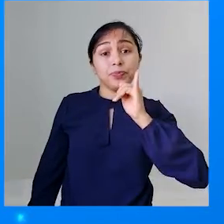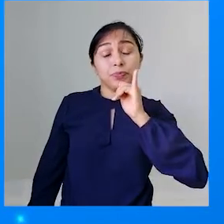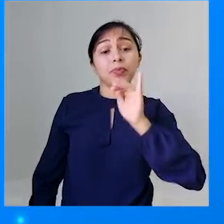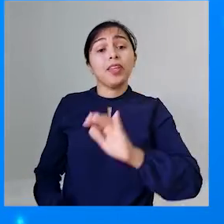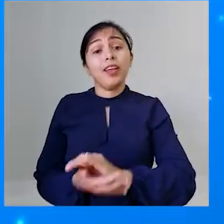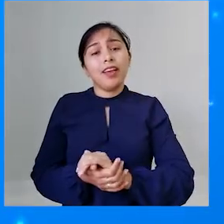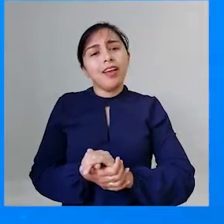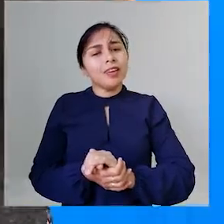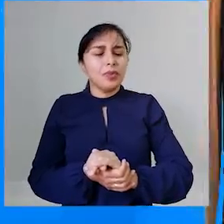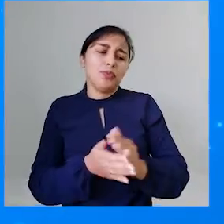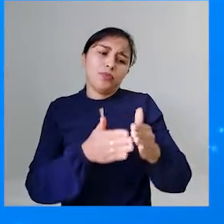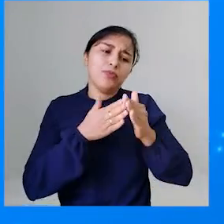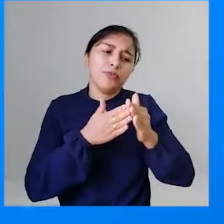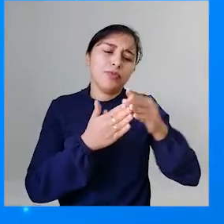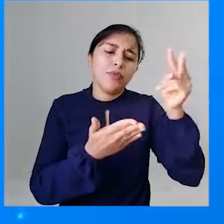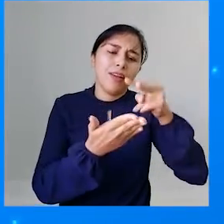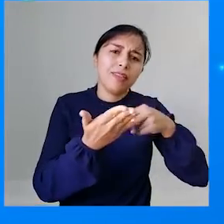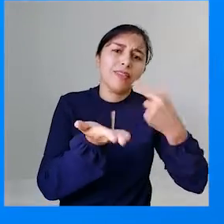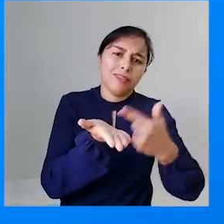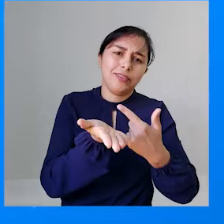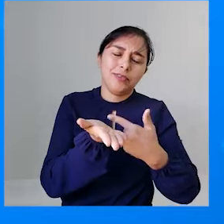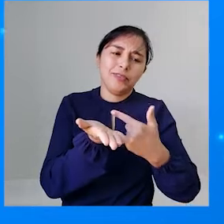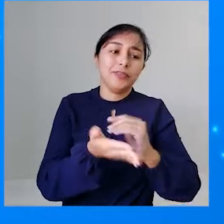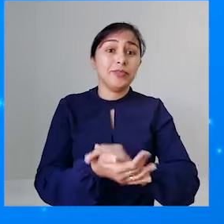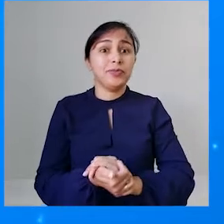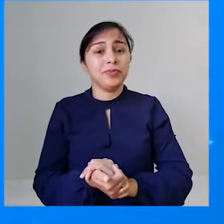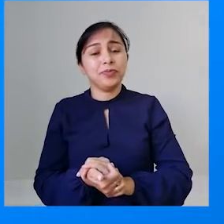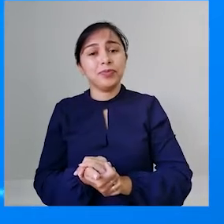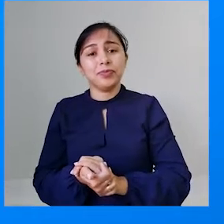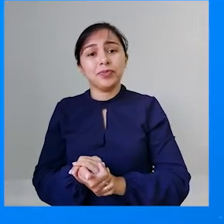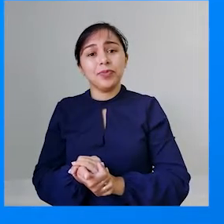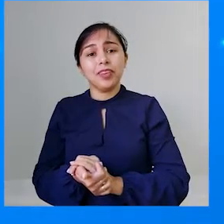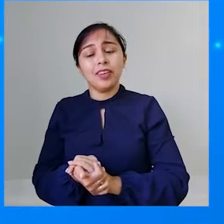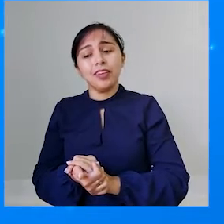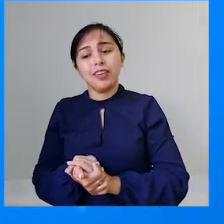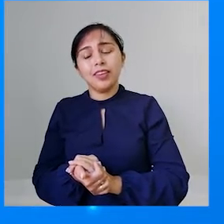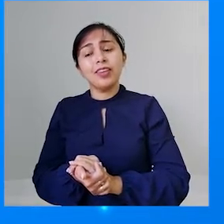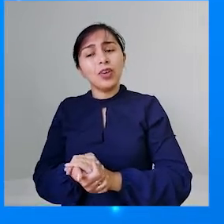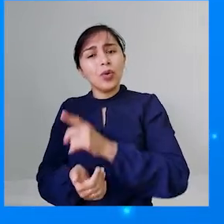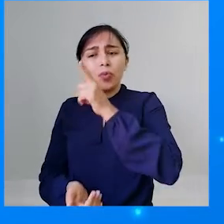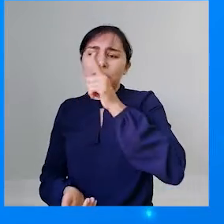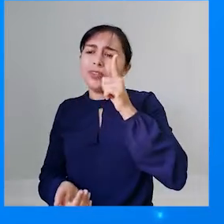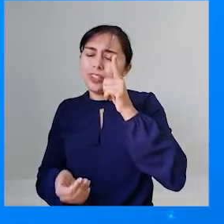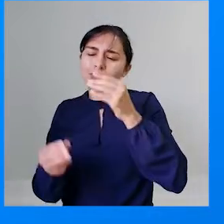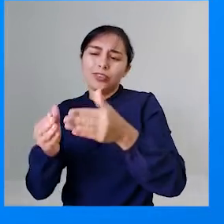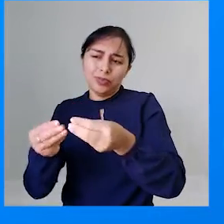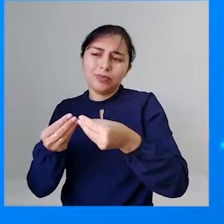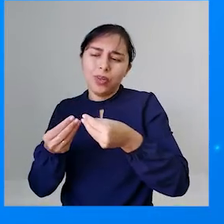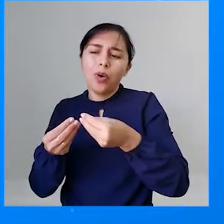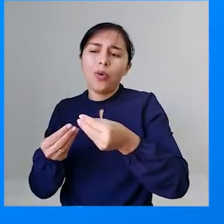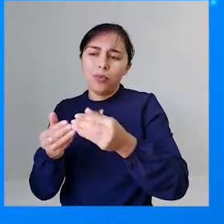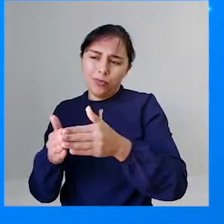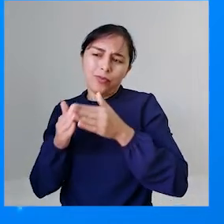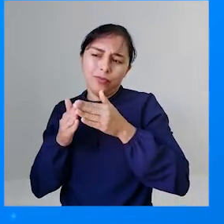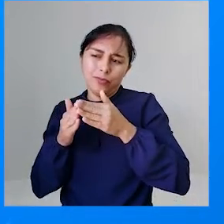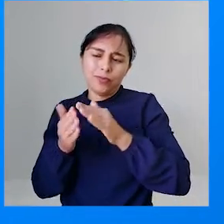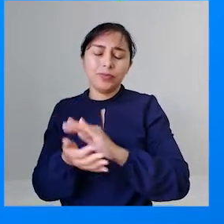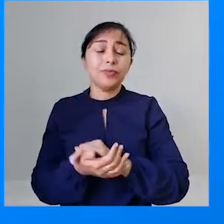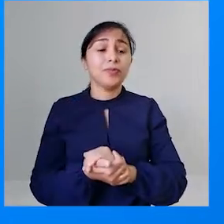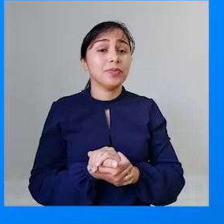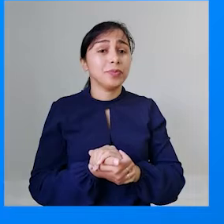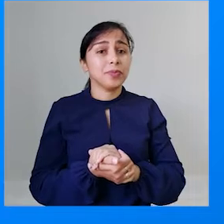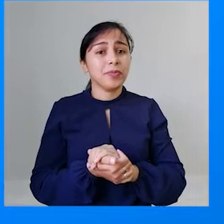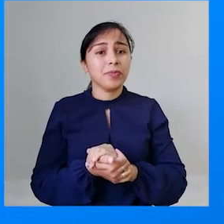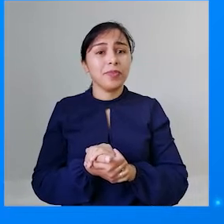alguém Leia um livro para gente também pedimos por favor quando queremos pedir um lanchinho nós pedimos por favor